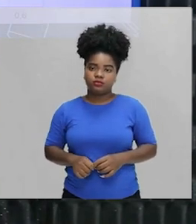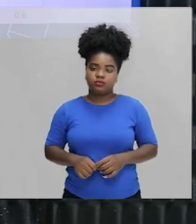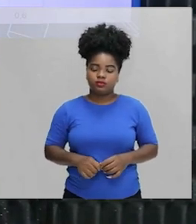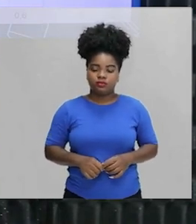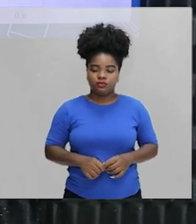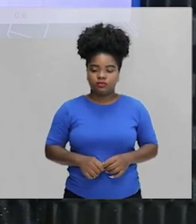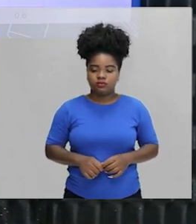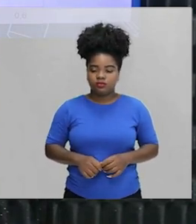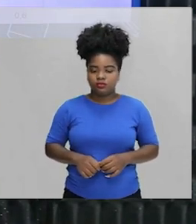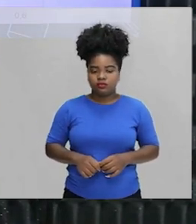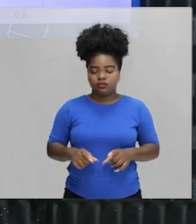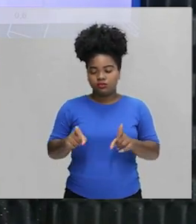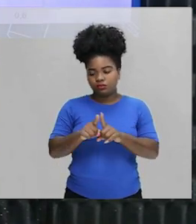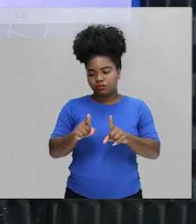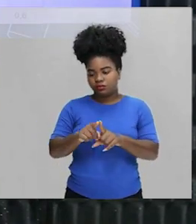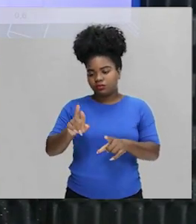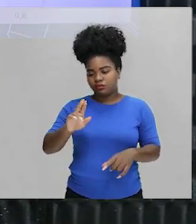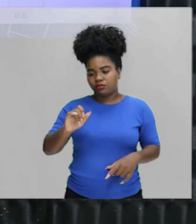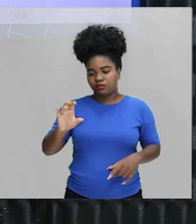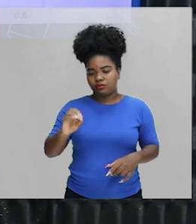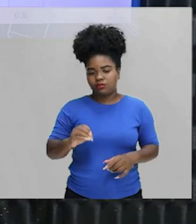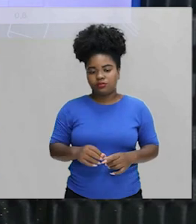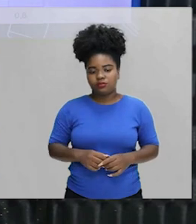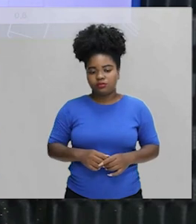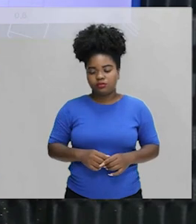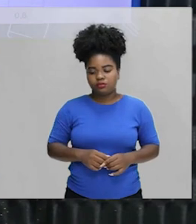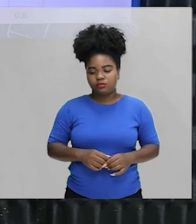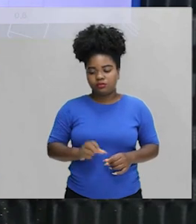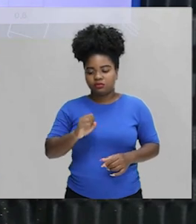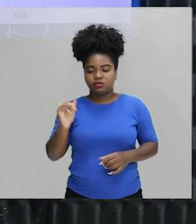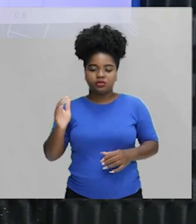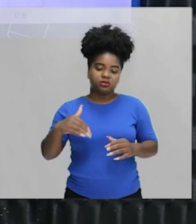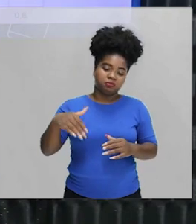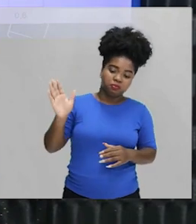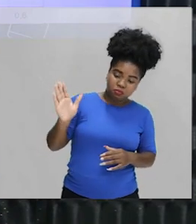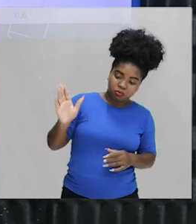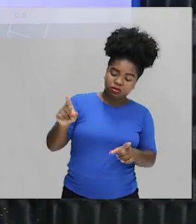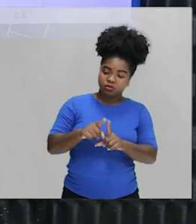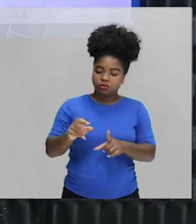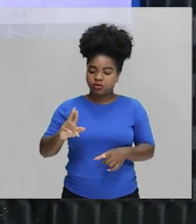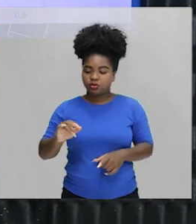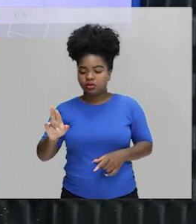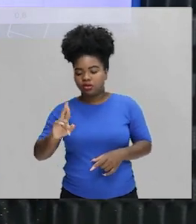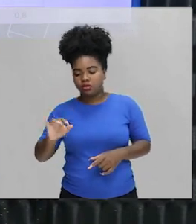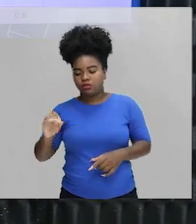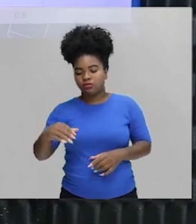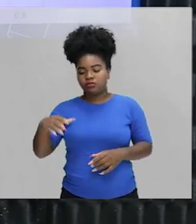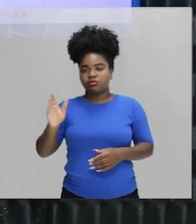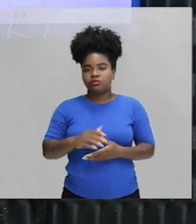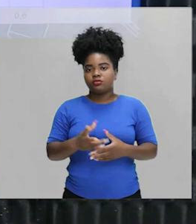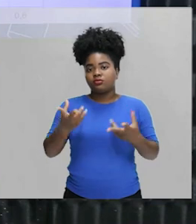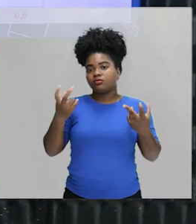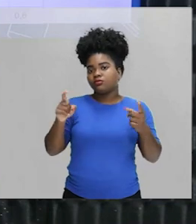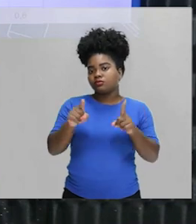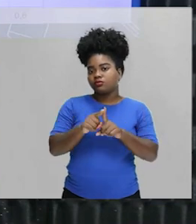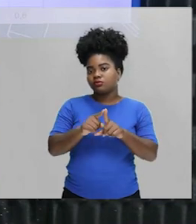é Tá certo e quanto ao raio Claro se ele é maior vai ter também um raio maior tá certo percebam